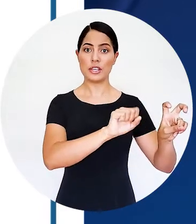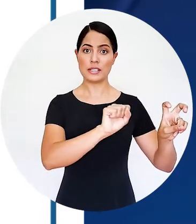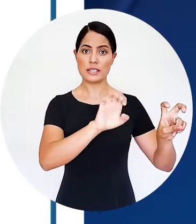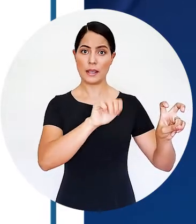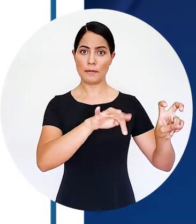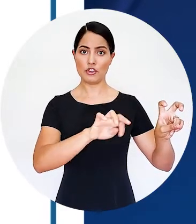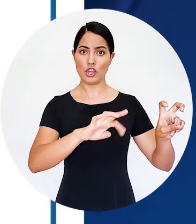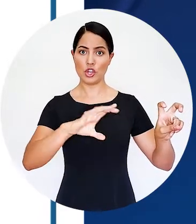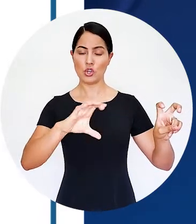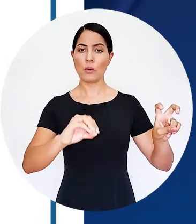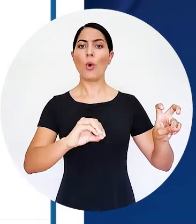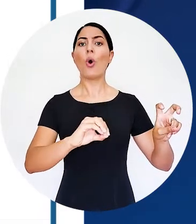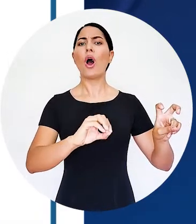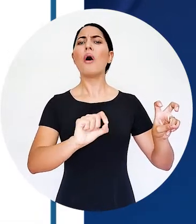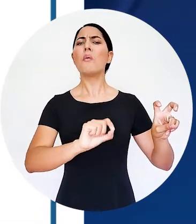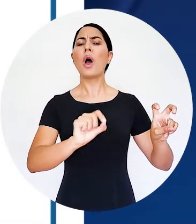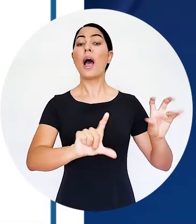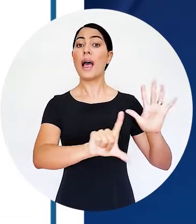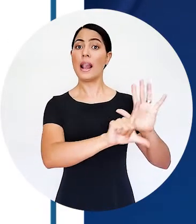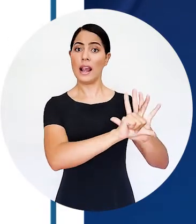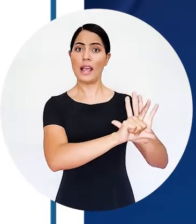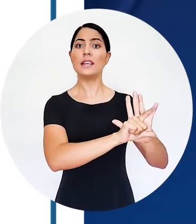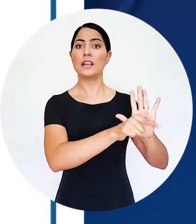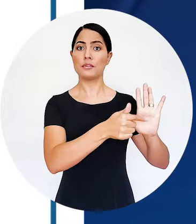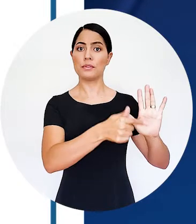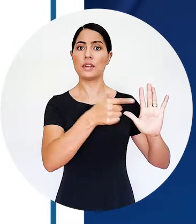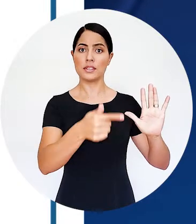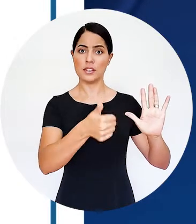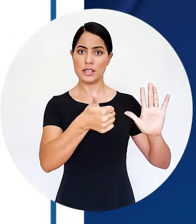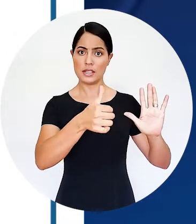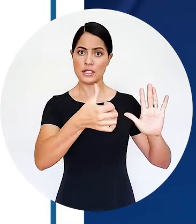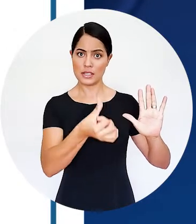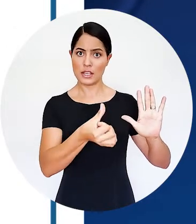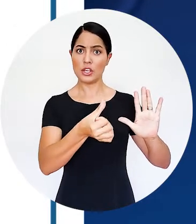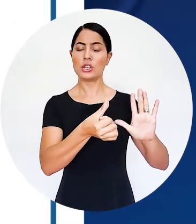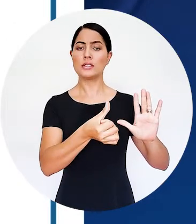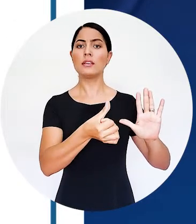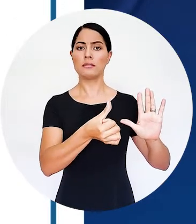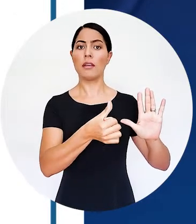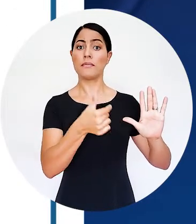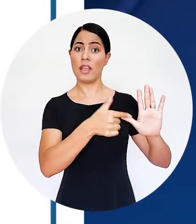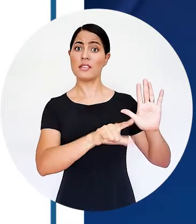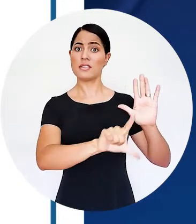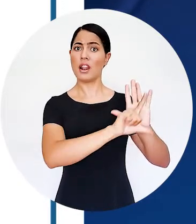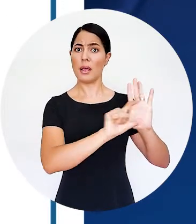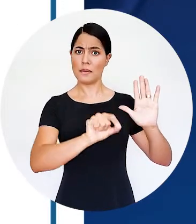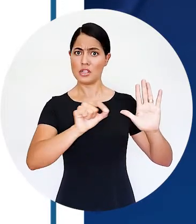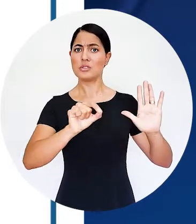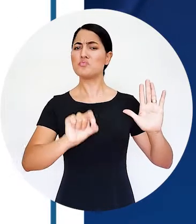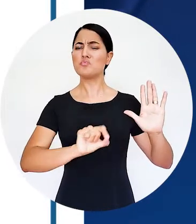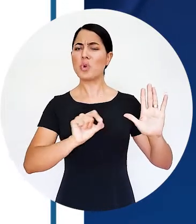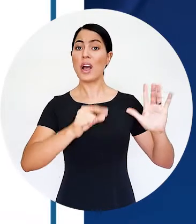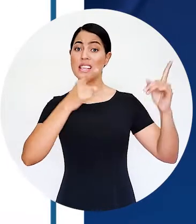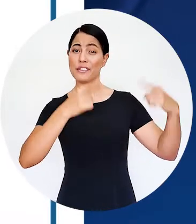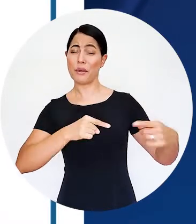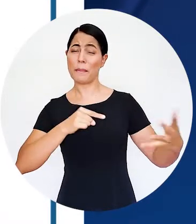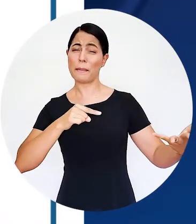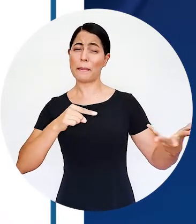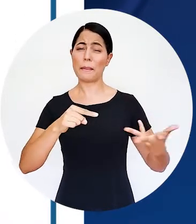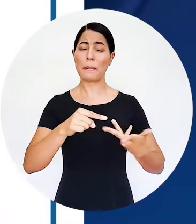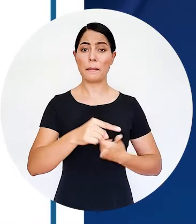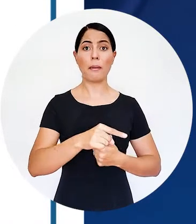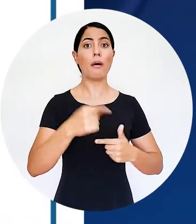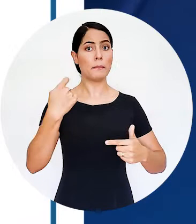modernas formas de antissemitismo desafios a lei 7.716 de 1989